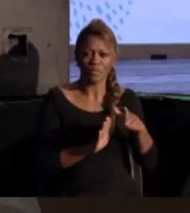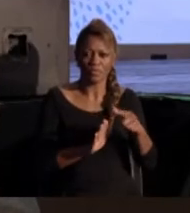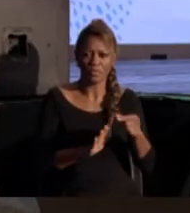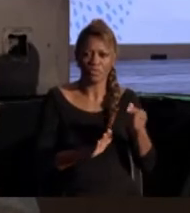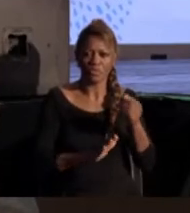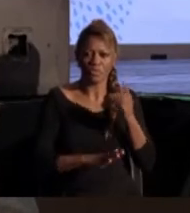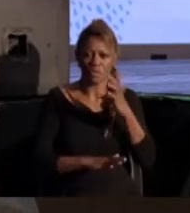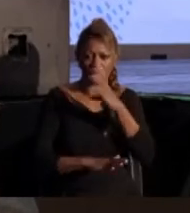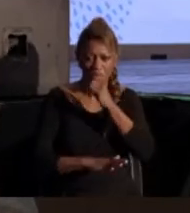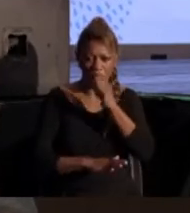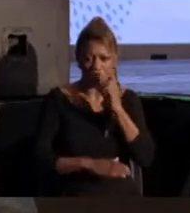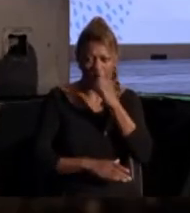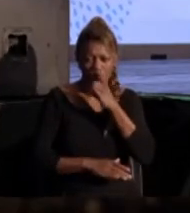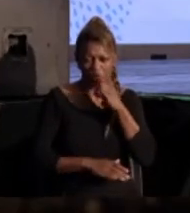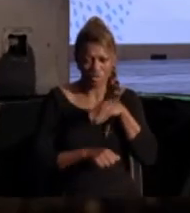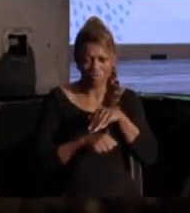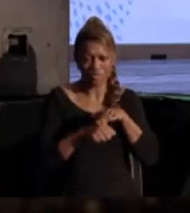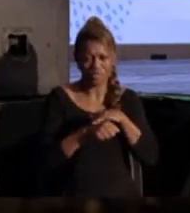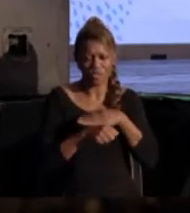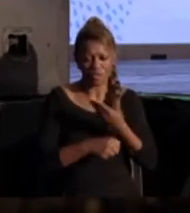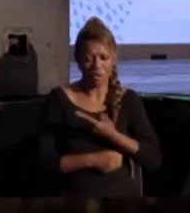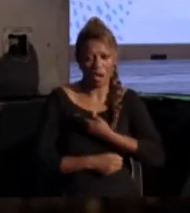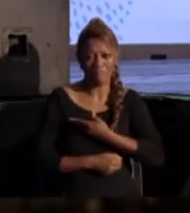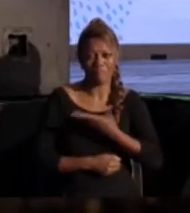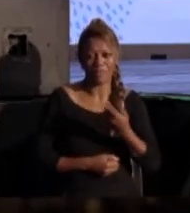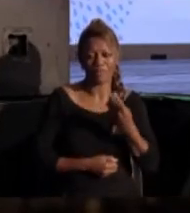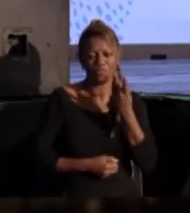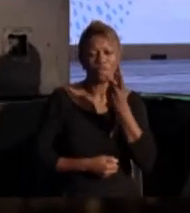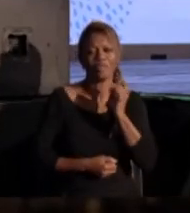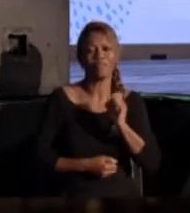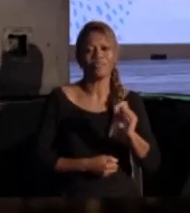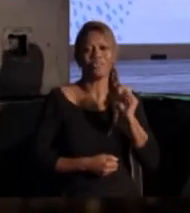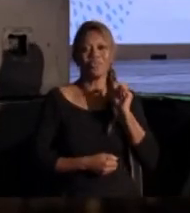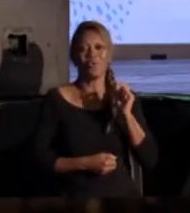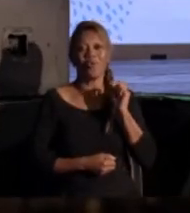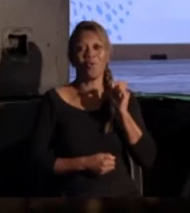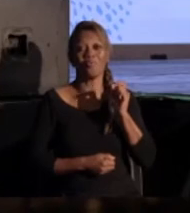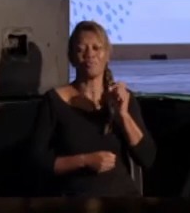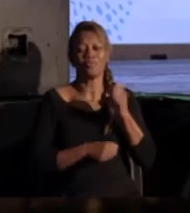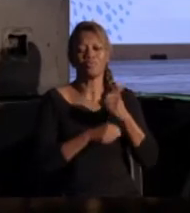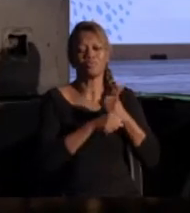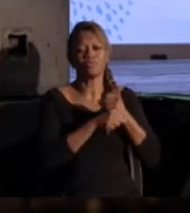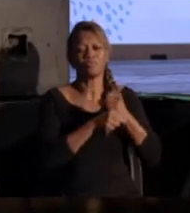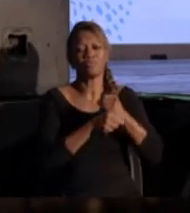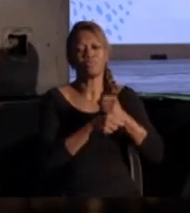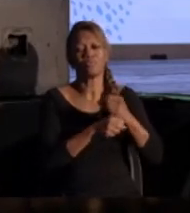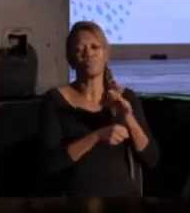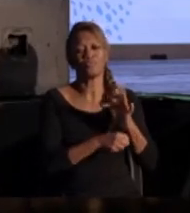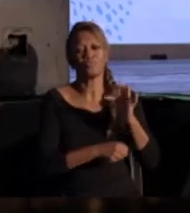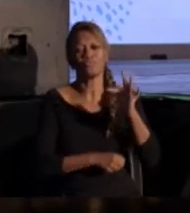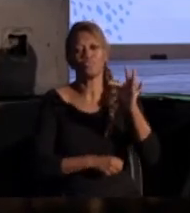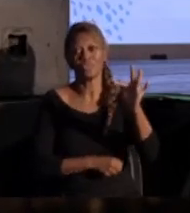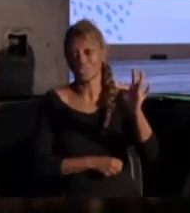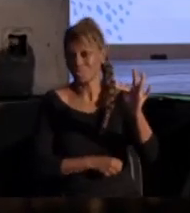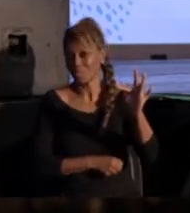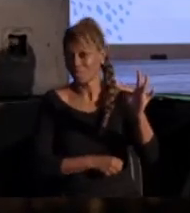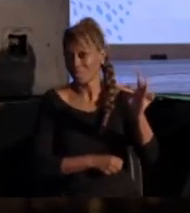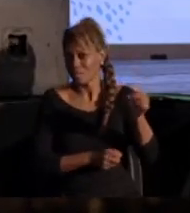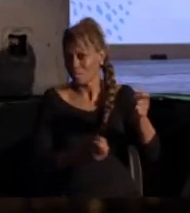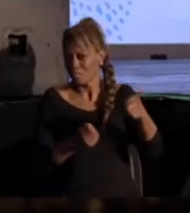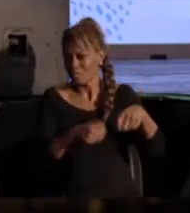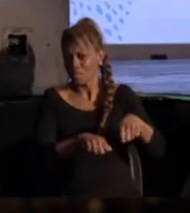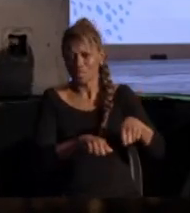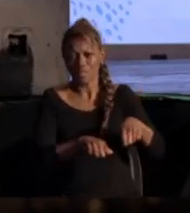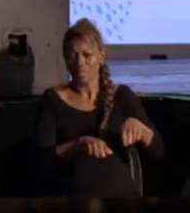assim, ah, eu estava conversando com alguns colegas e a gente estava falando sobre como daqui a uns anos o dentista não vai mais ter